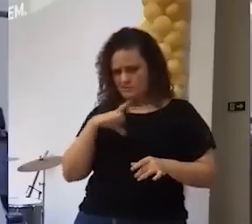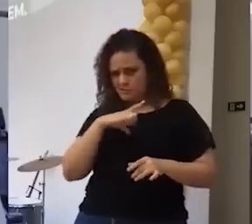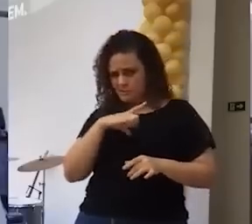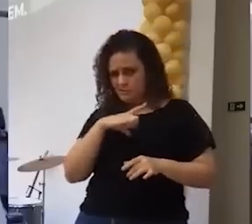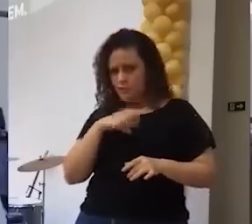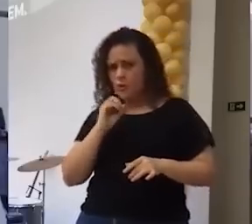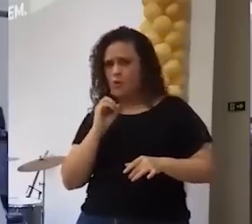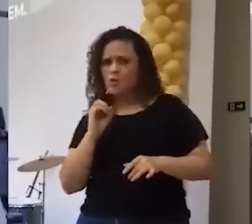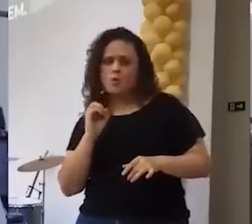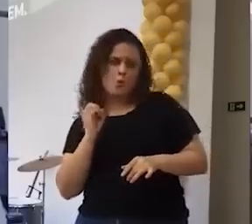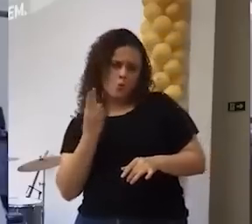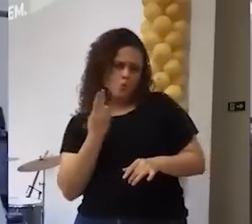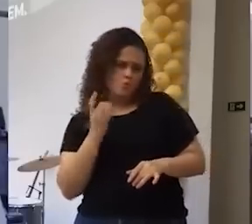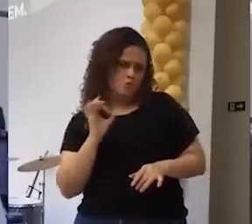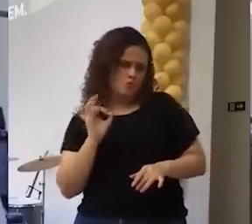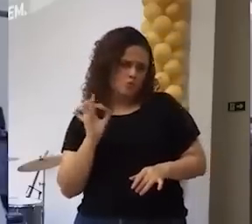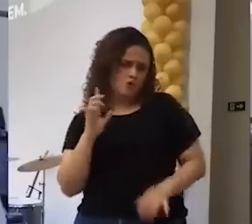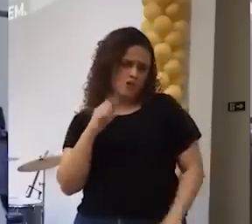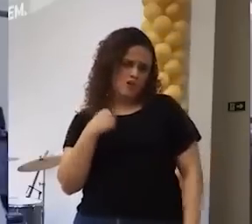minha?